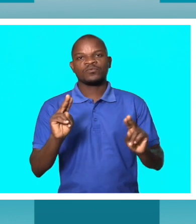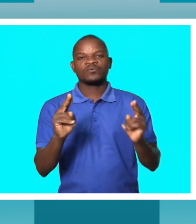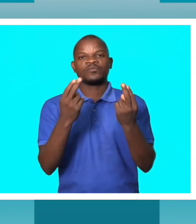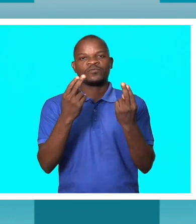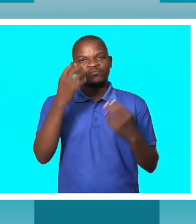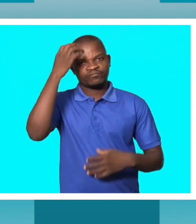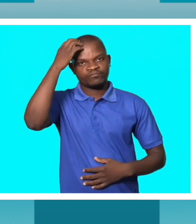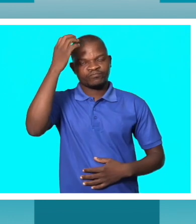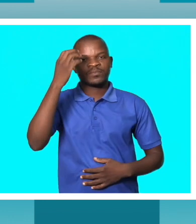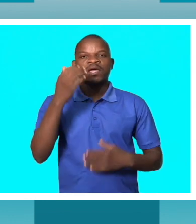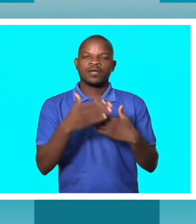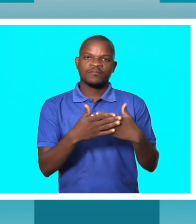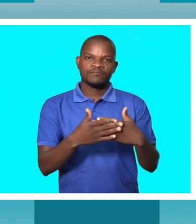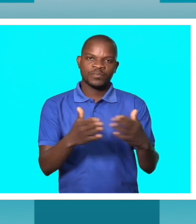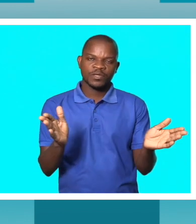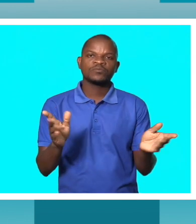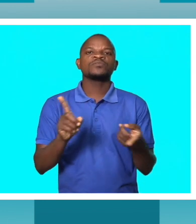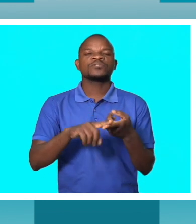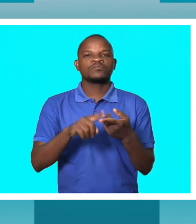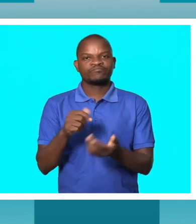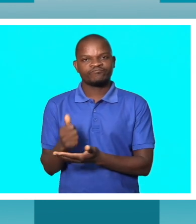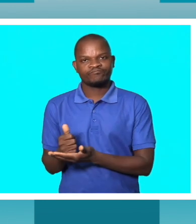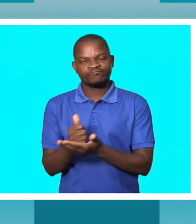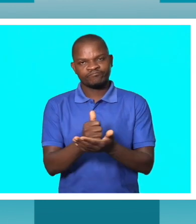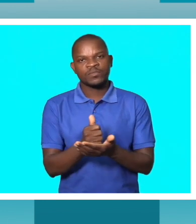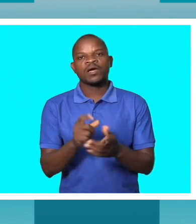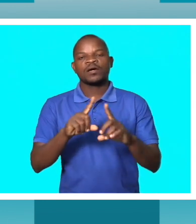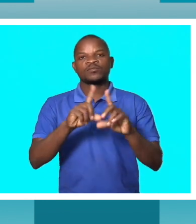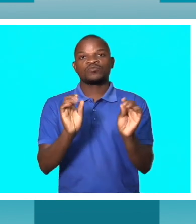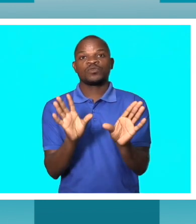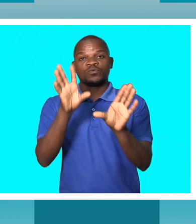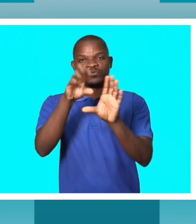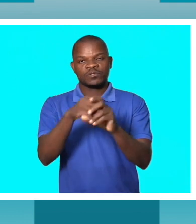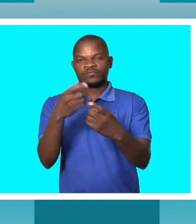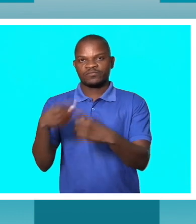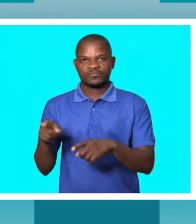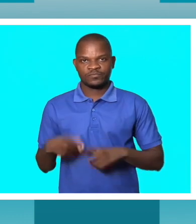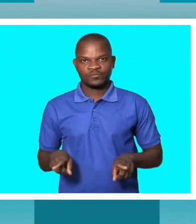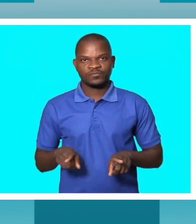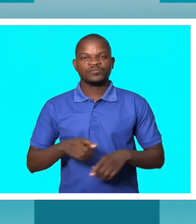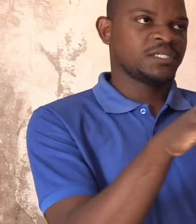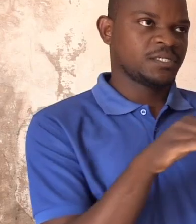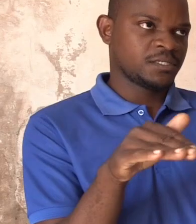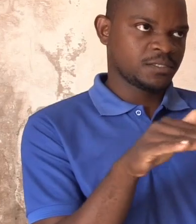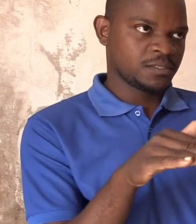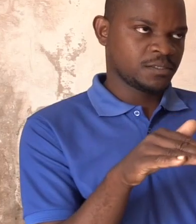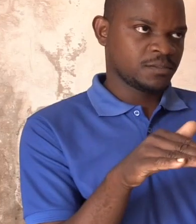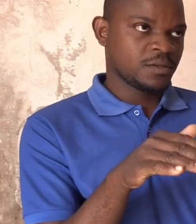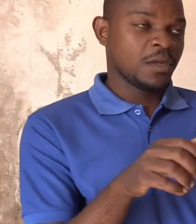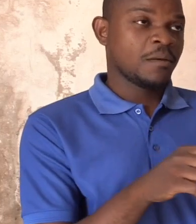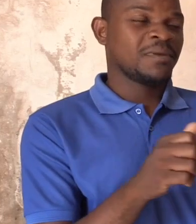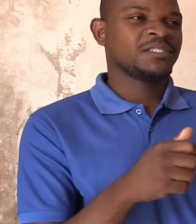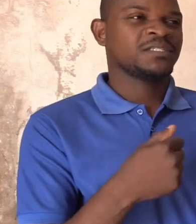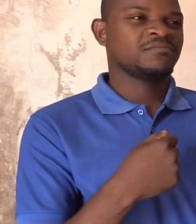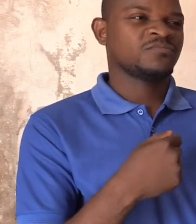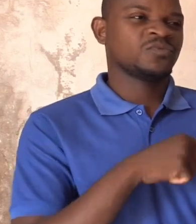governo mais abertura e sensibilidade para a questão da inclusão em todos os sentidos. Uma das grandes